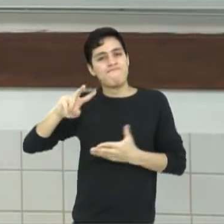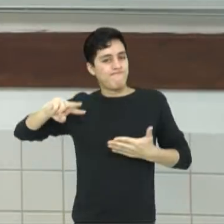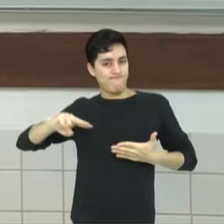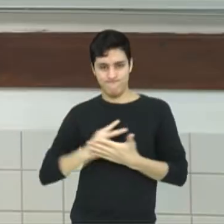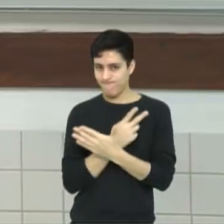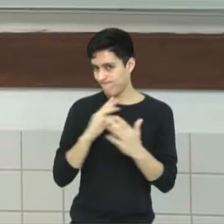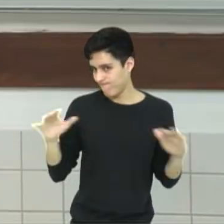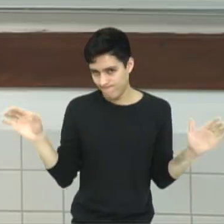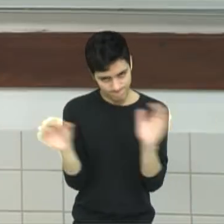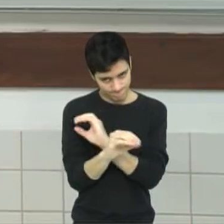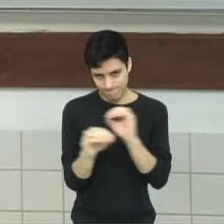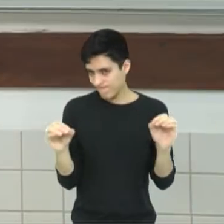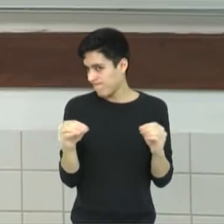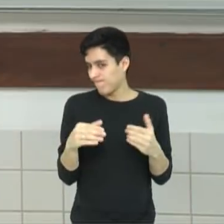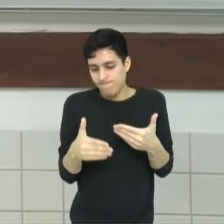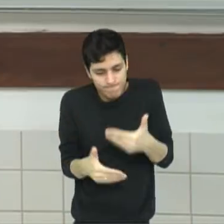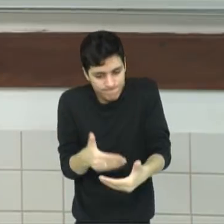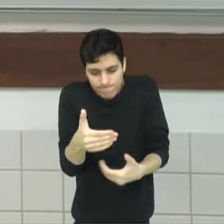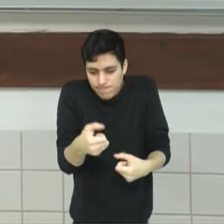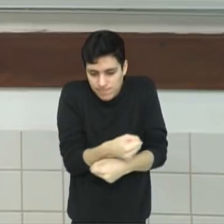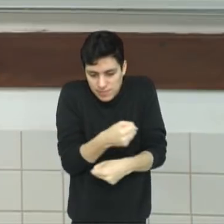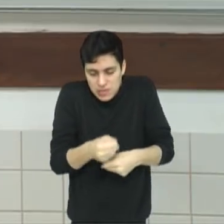acontecer essa construção